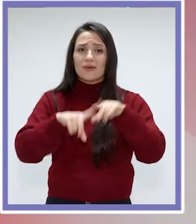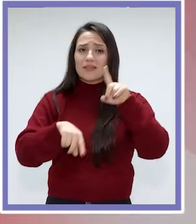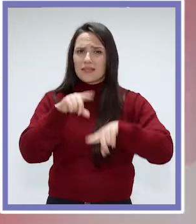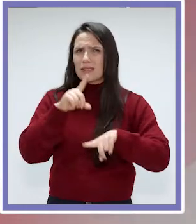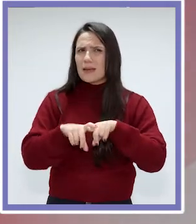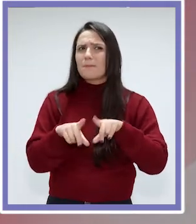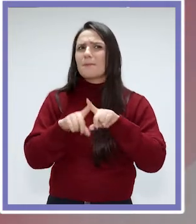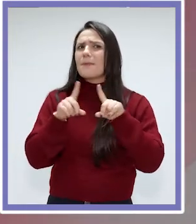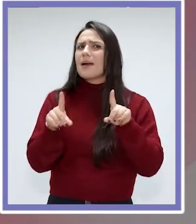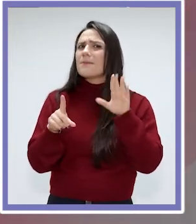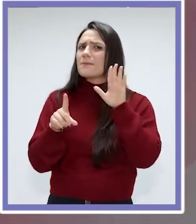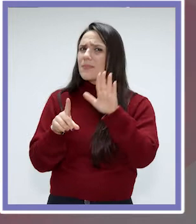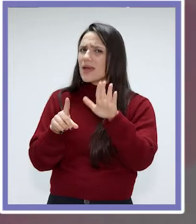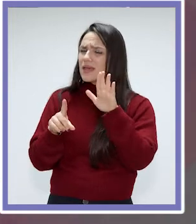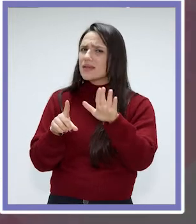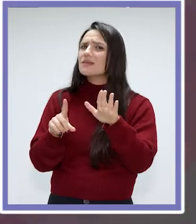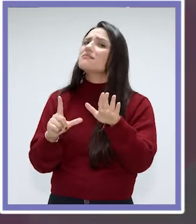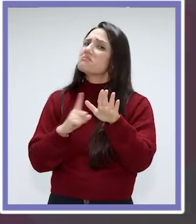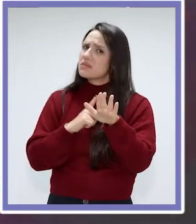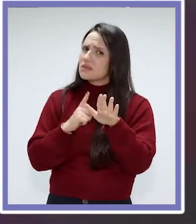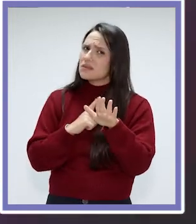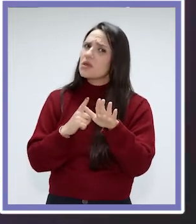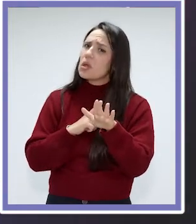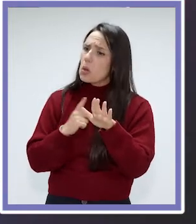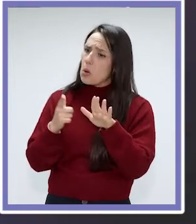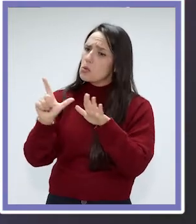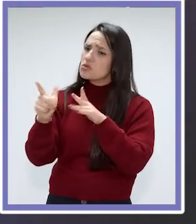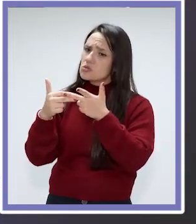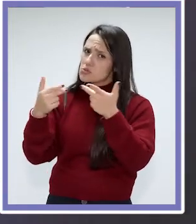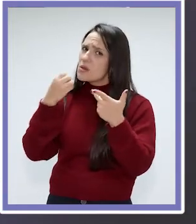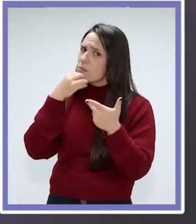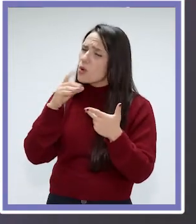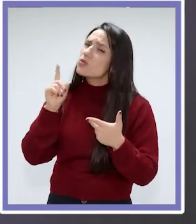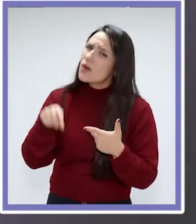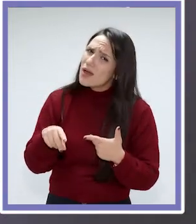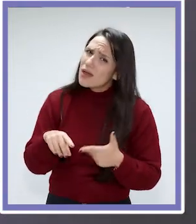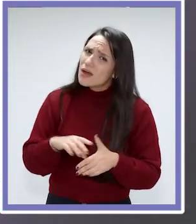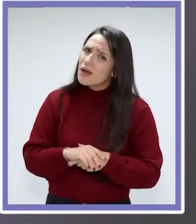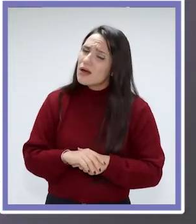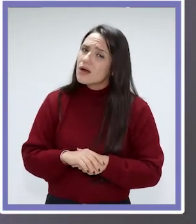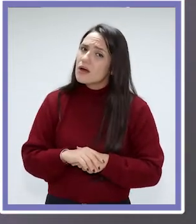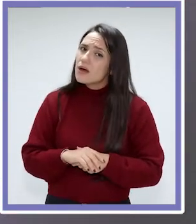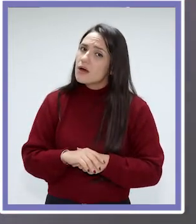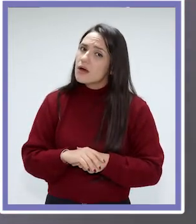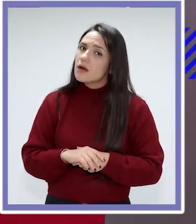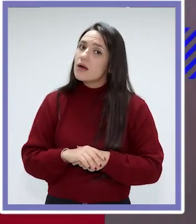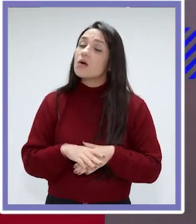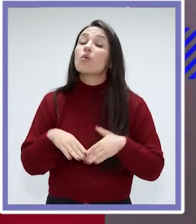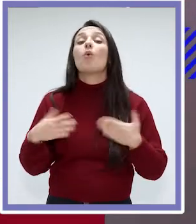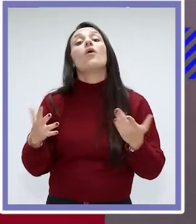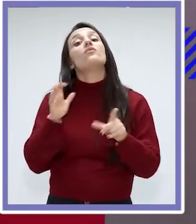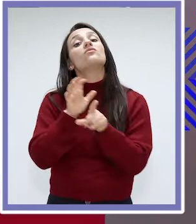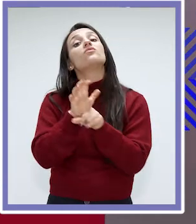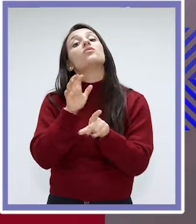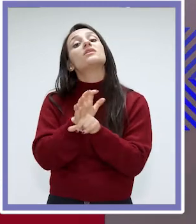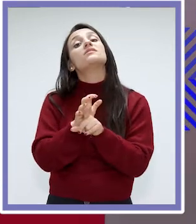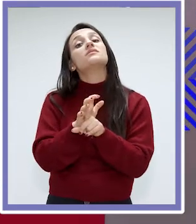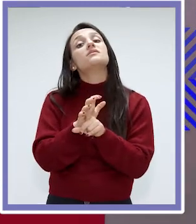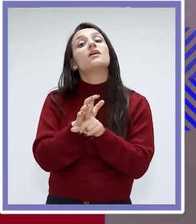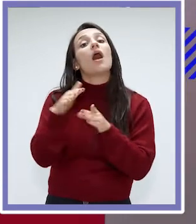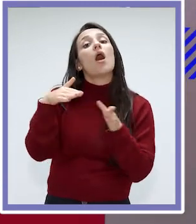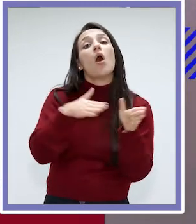impactos, além também do direito tributário, mas também, né, em áreas sociais, vai trazer outros